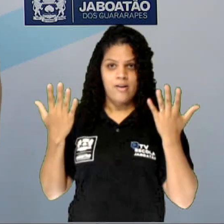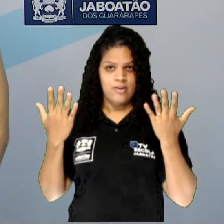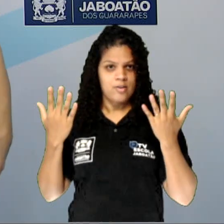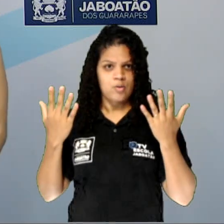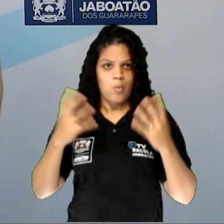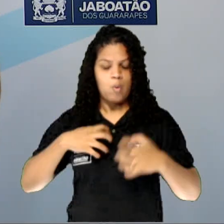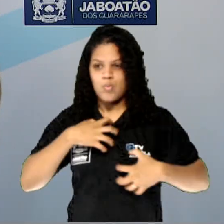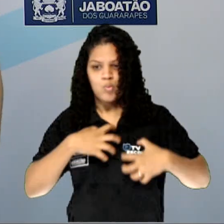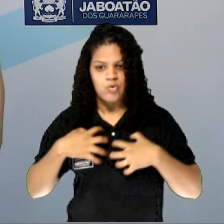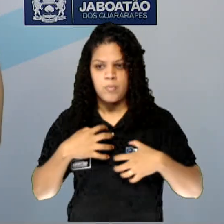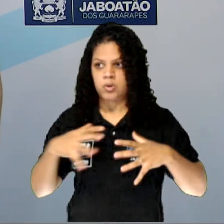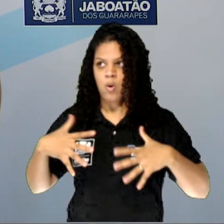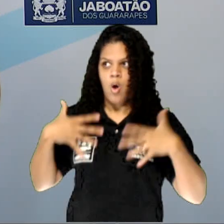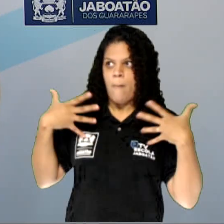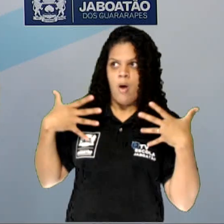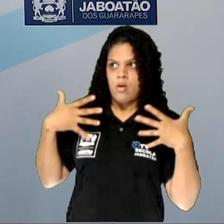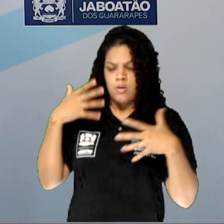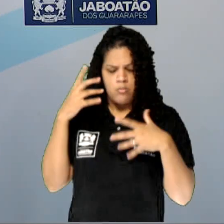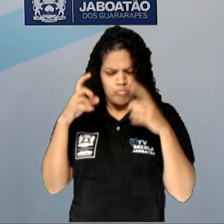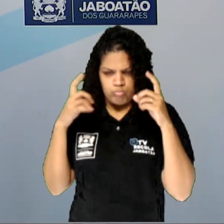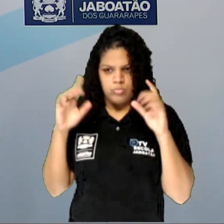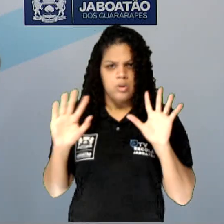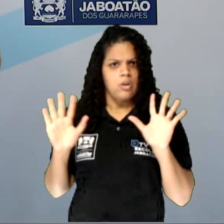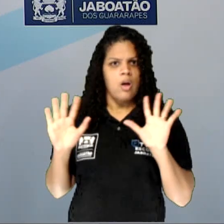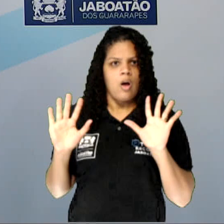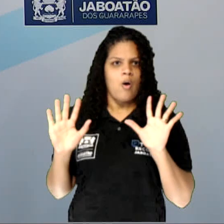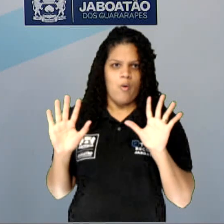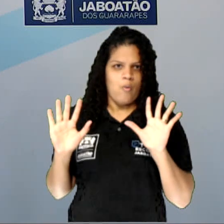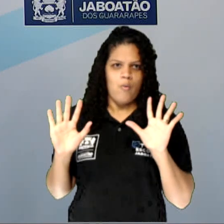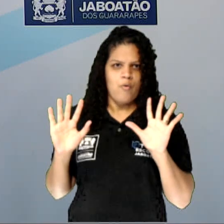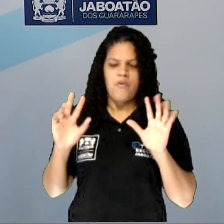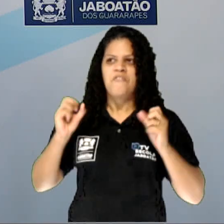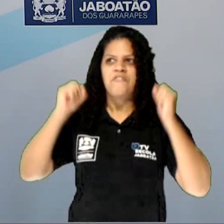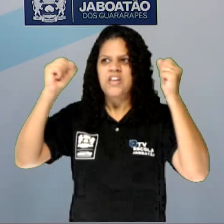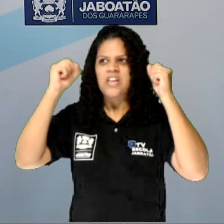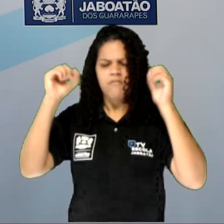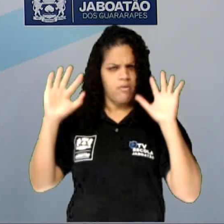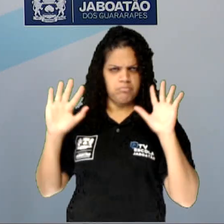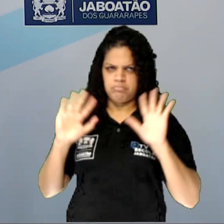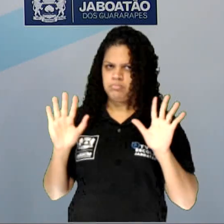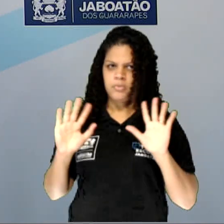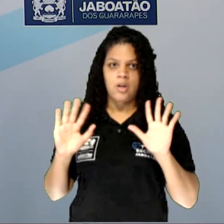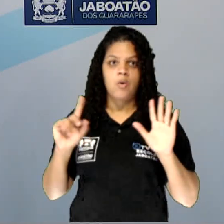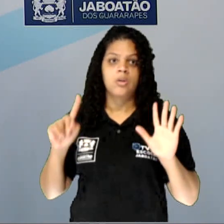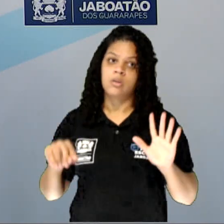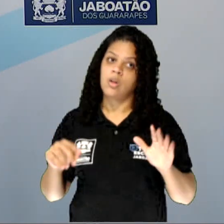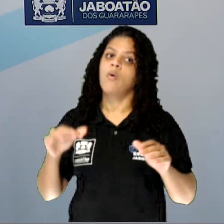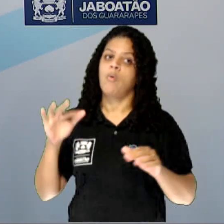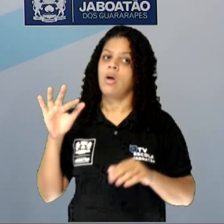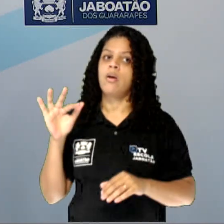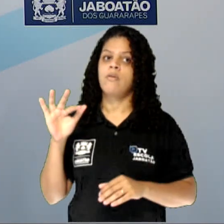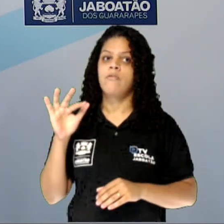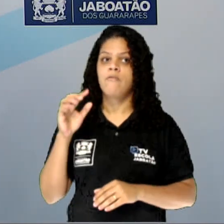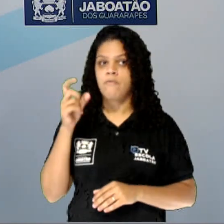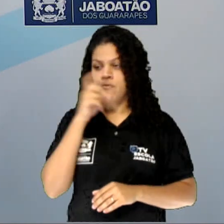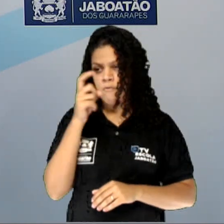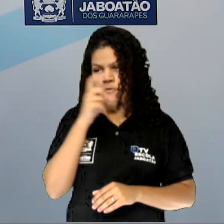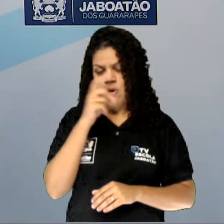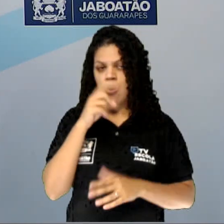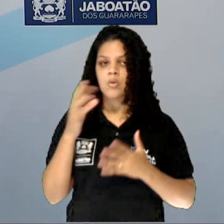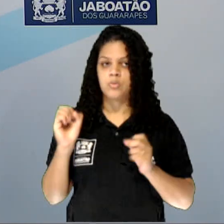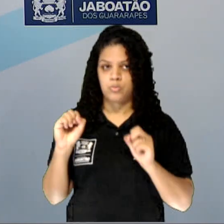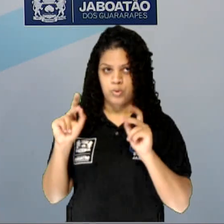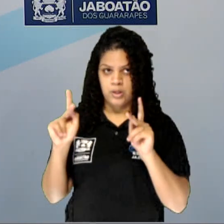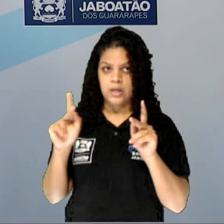está surpresa, confusa, e não vai ficar comemorando dando viva. Portanto, esse item aí é falso, por conta dessa relação